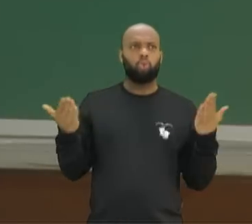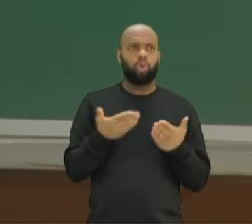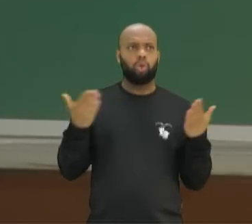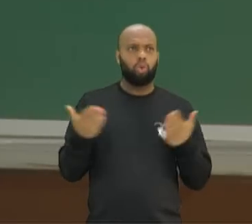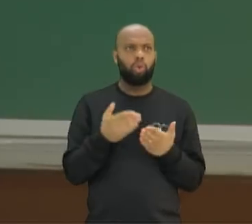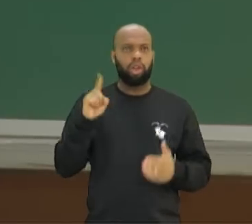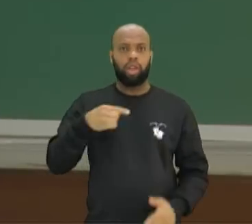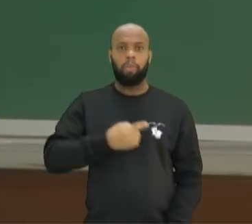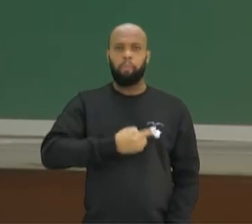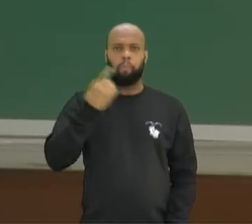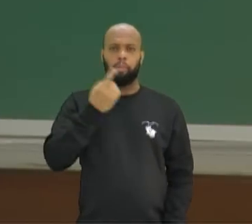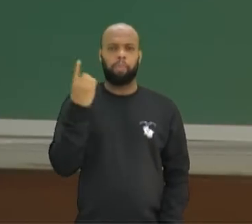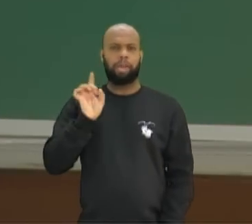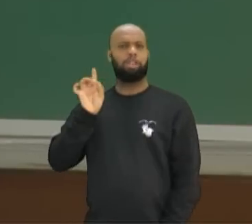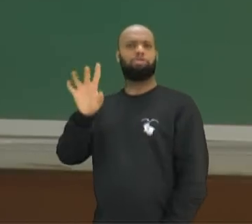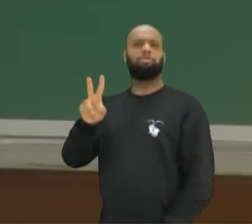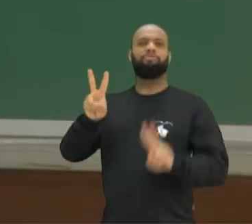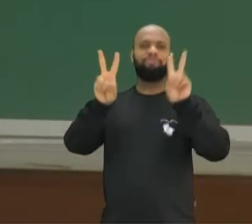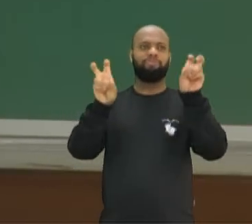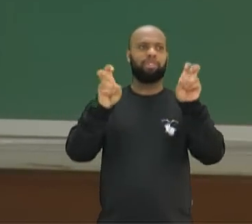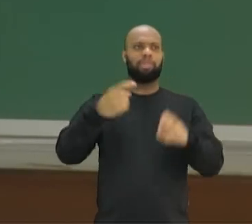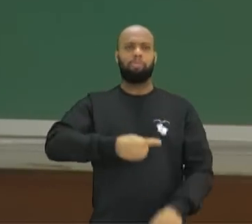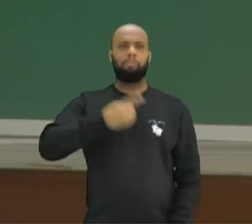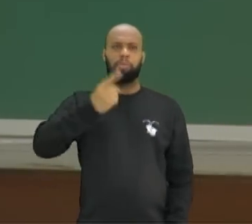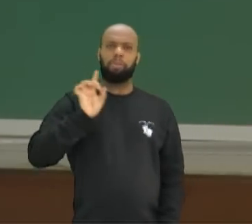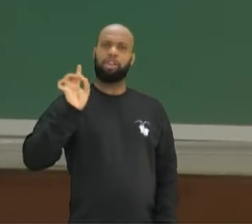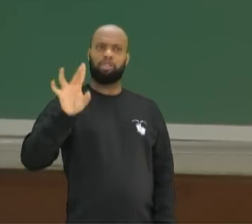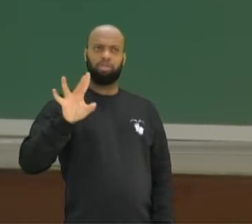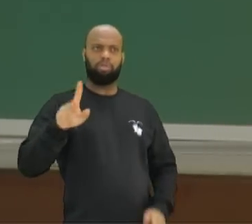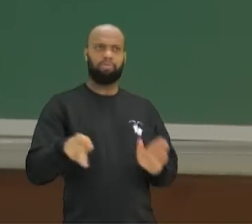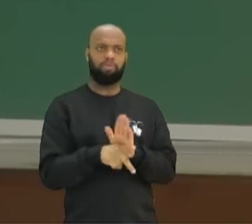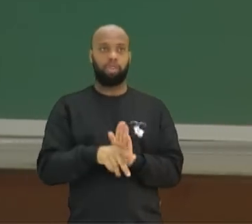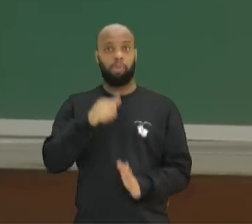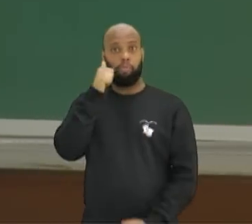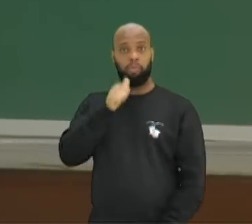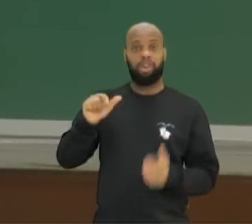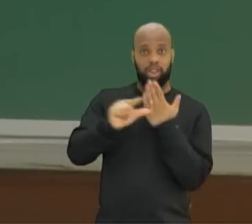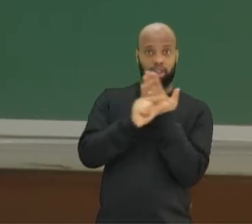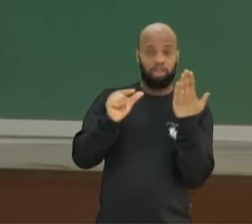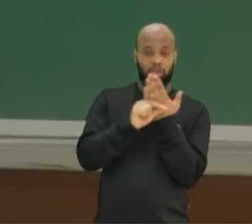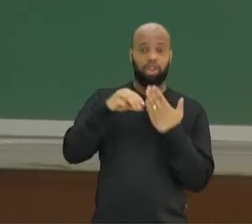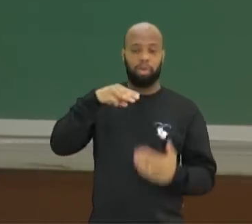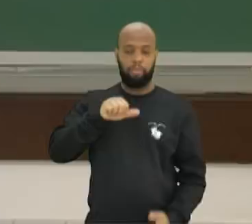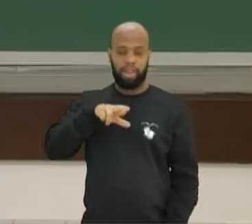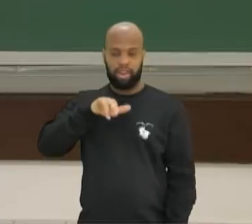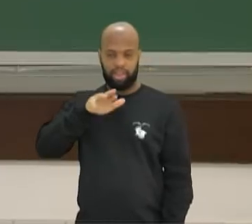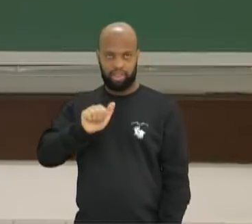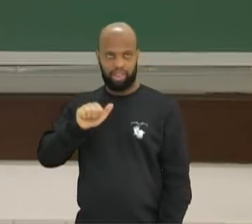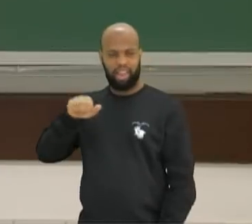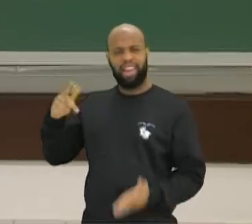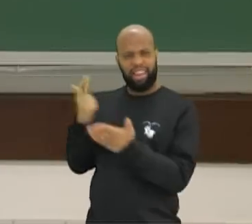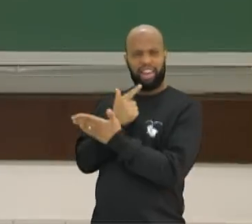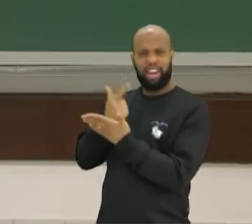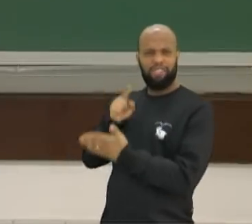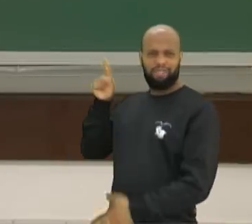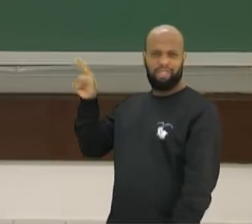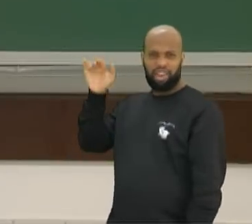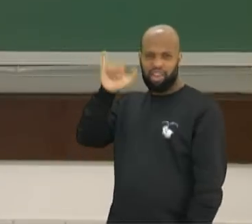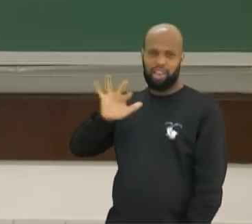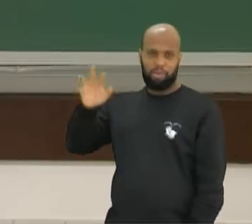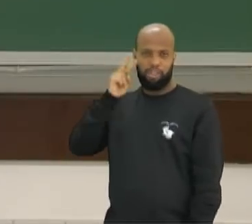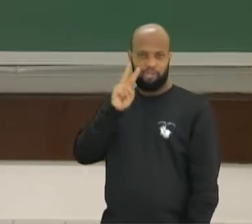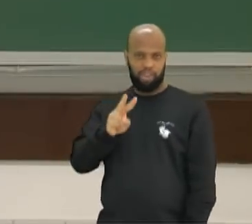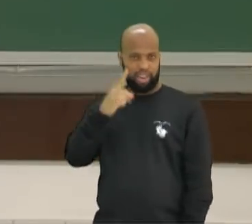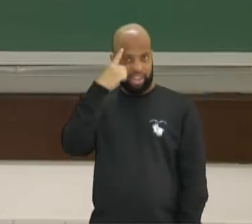chama A Primeira Só, que é da Marina Colasanti, ok? Está nesse livro Uma Ideia Toda